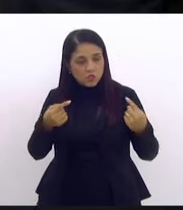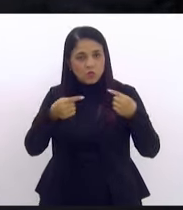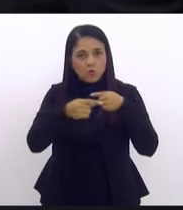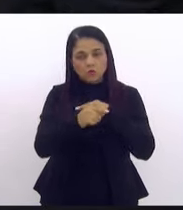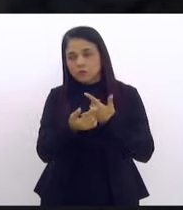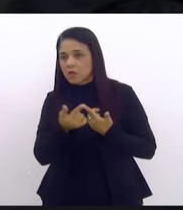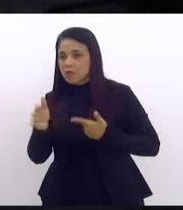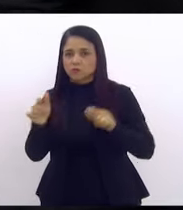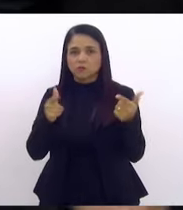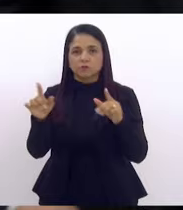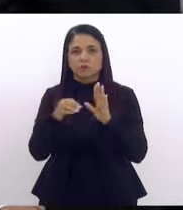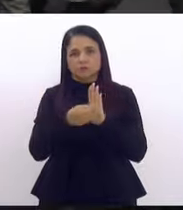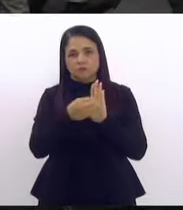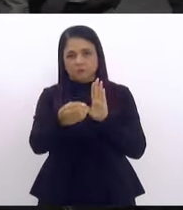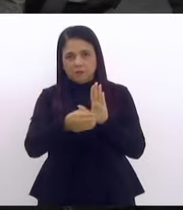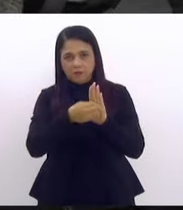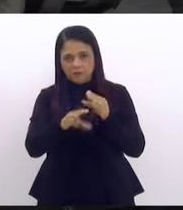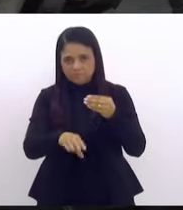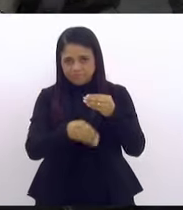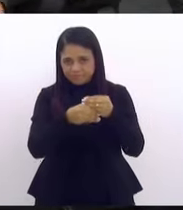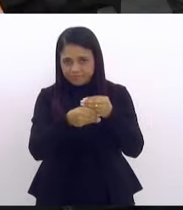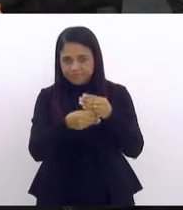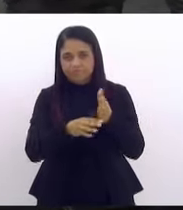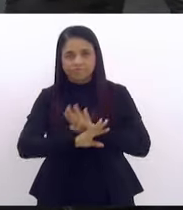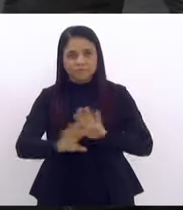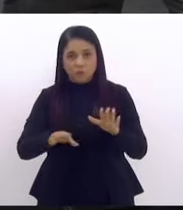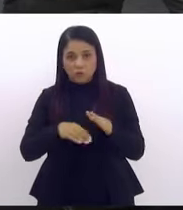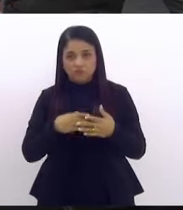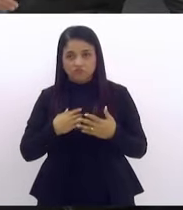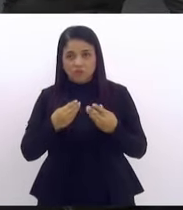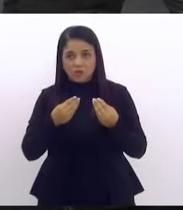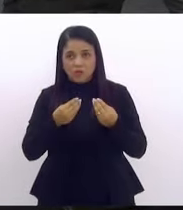emendas. Então o senhor rejeitou todas as emendas?